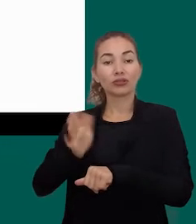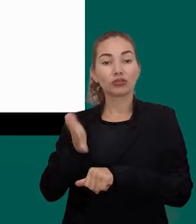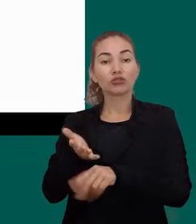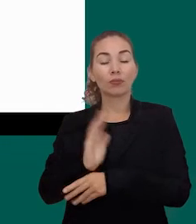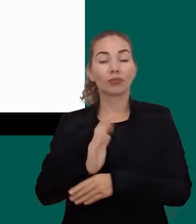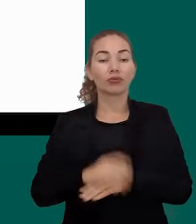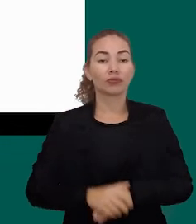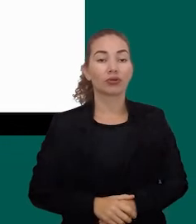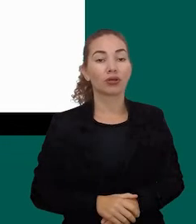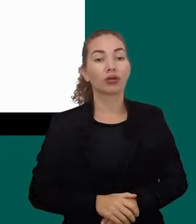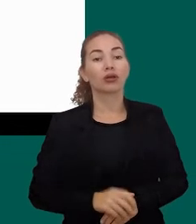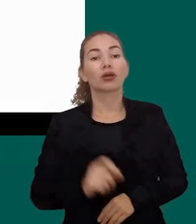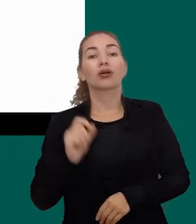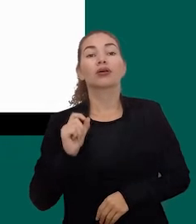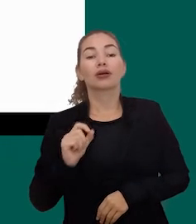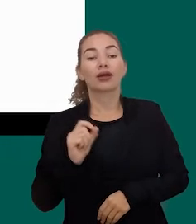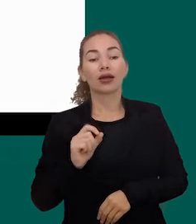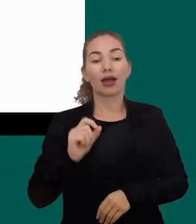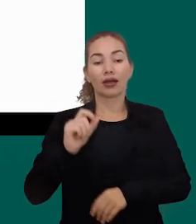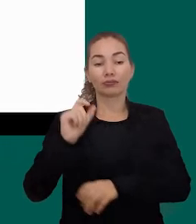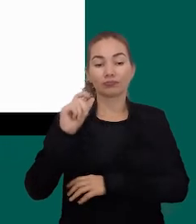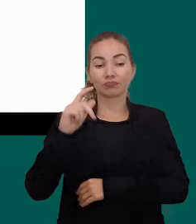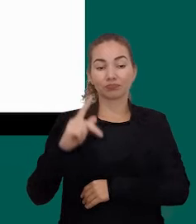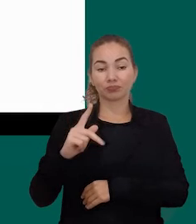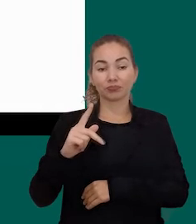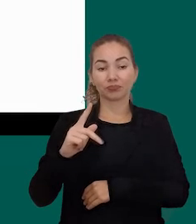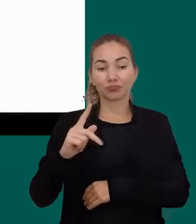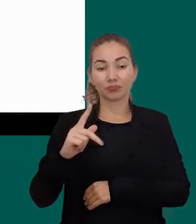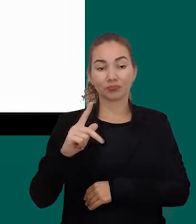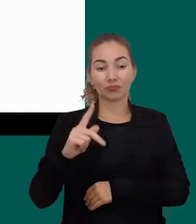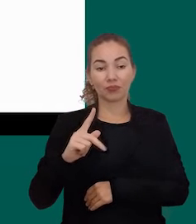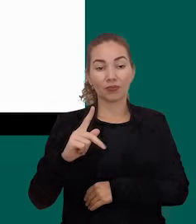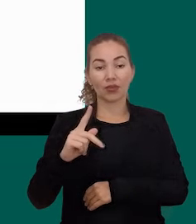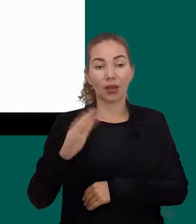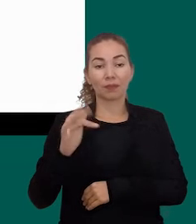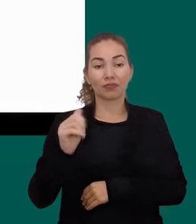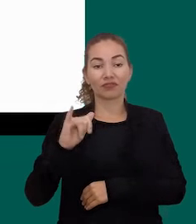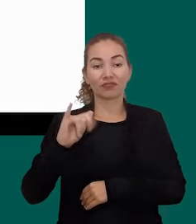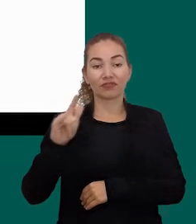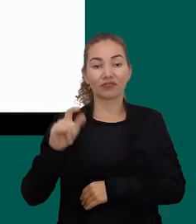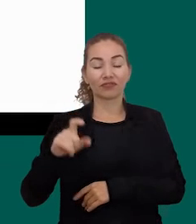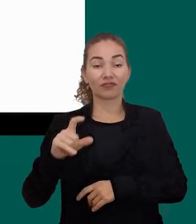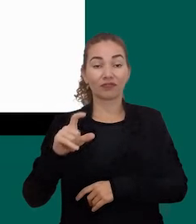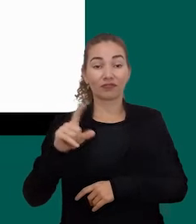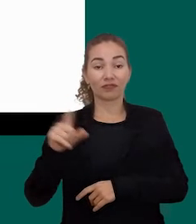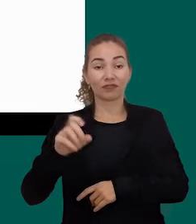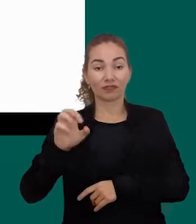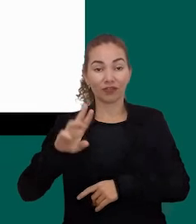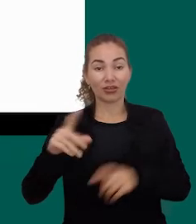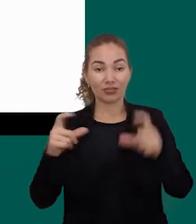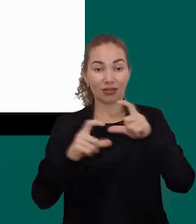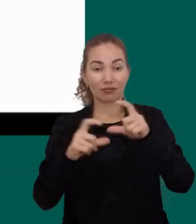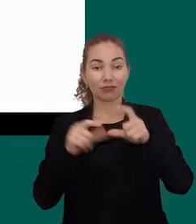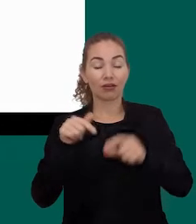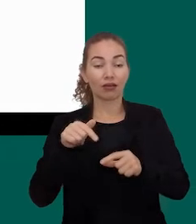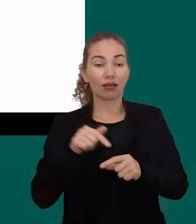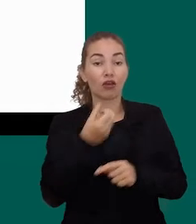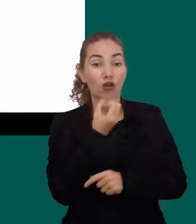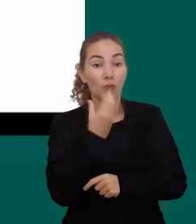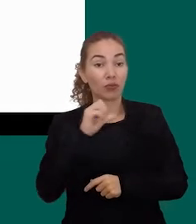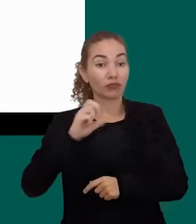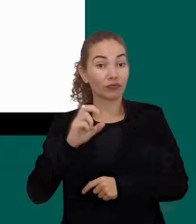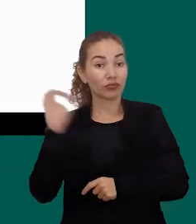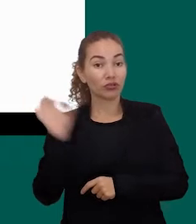da Pfizer-BioNTech, né, uma outra estratégia de vacina de RNA, também muito famosa, também muito eficaz, tem uma eficácia geral de